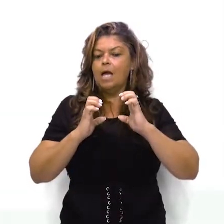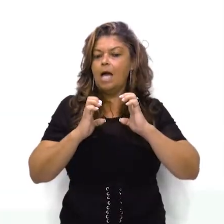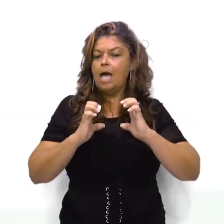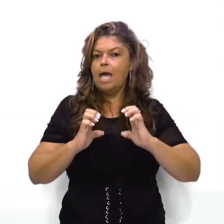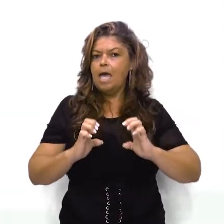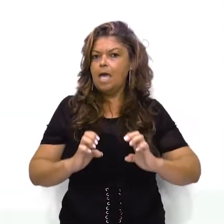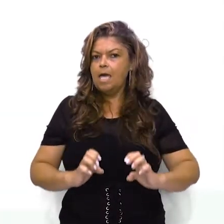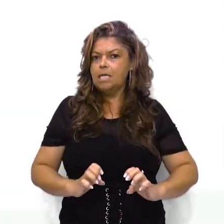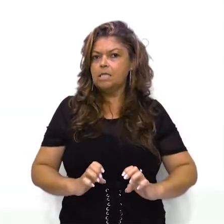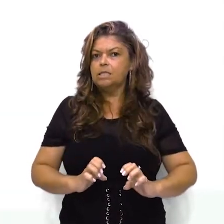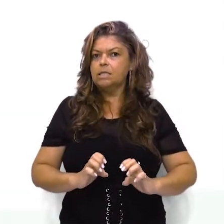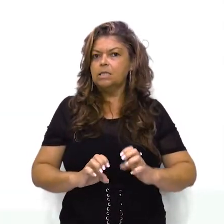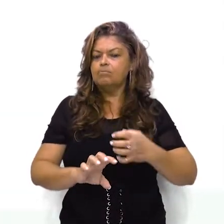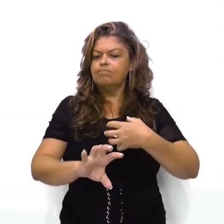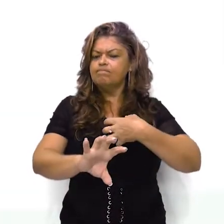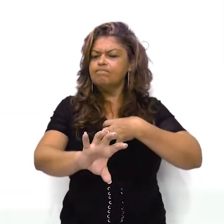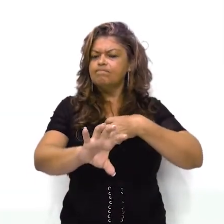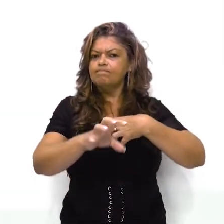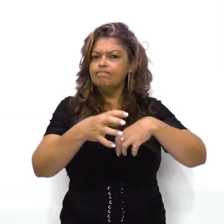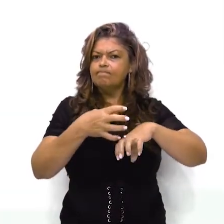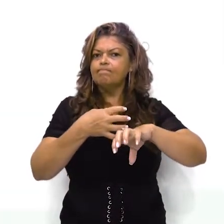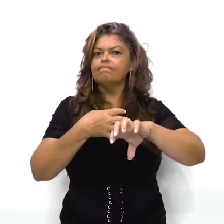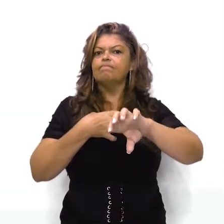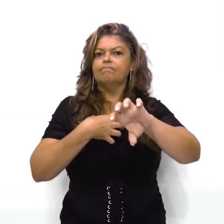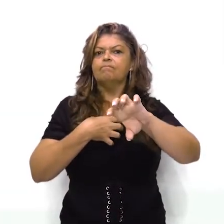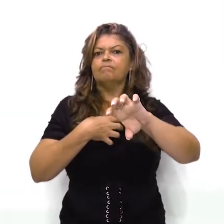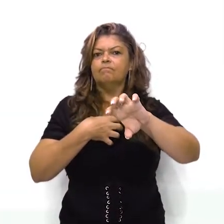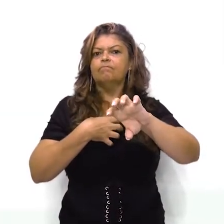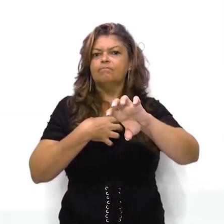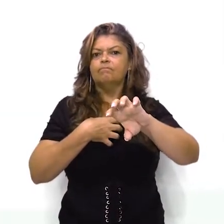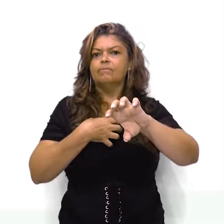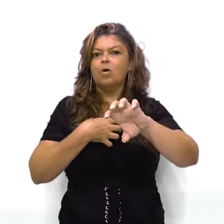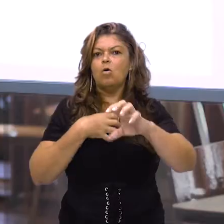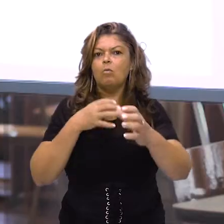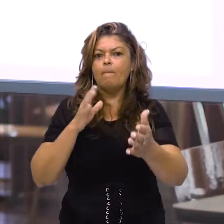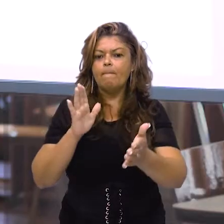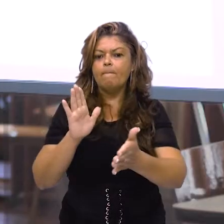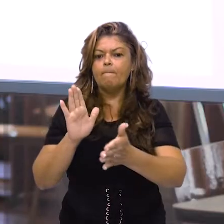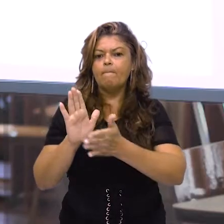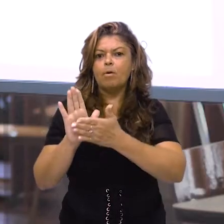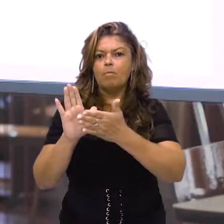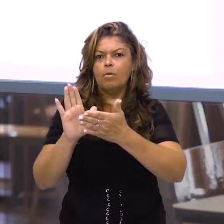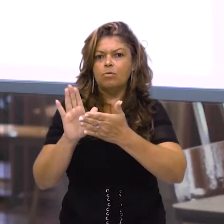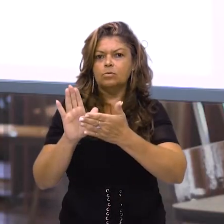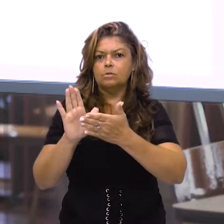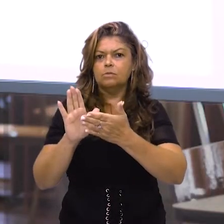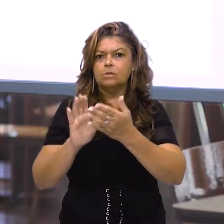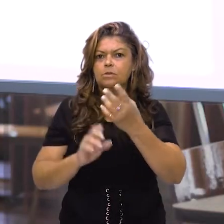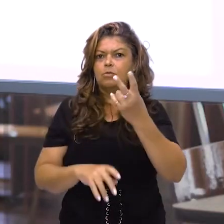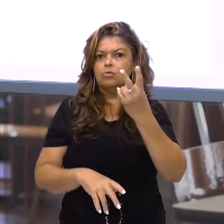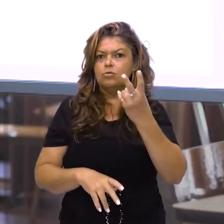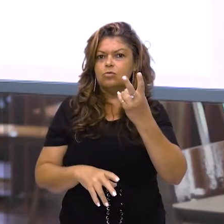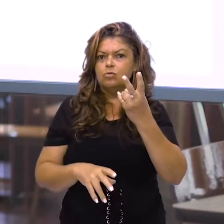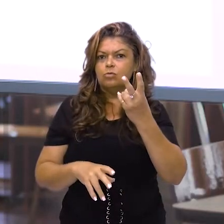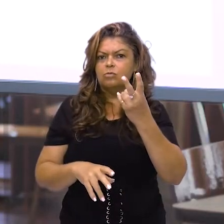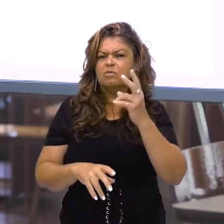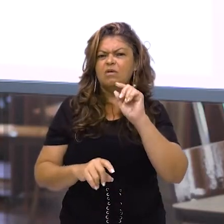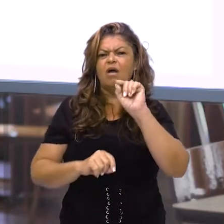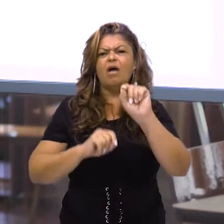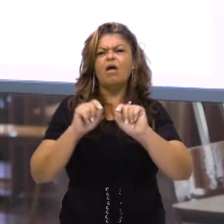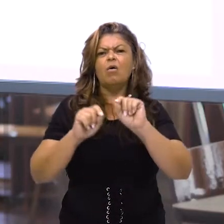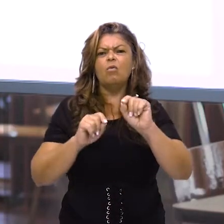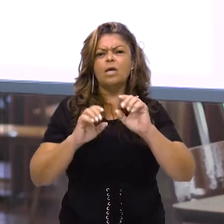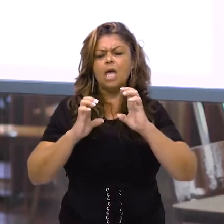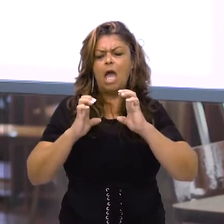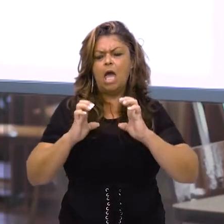ética da alteridade como proposta. Então, vamos esclarecer dois conceitos. O que é ética? Você deve